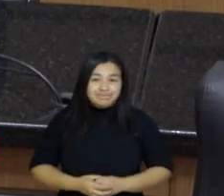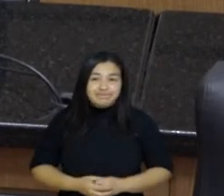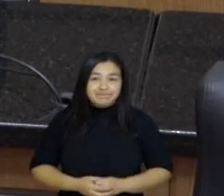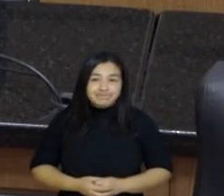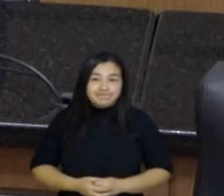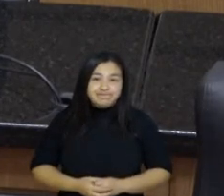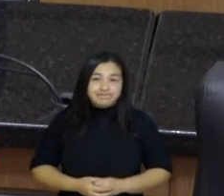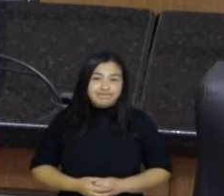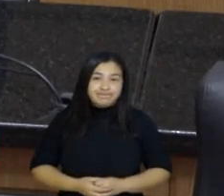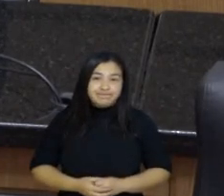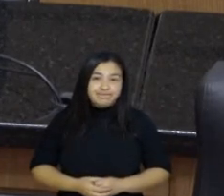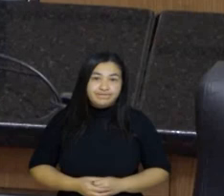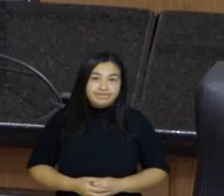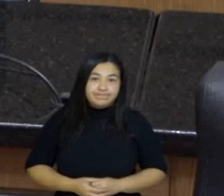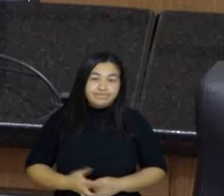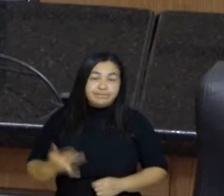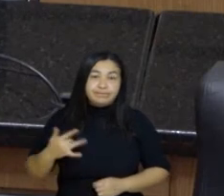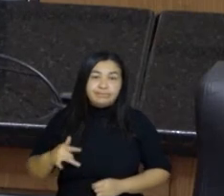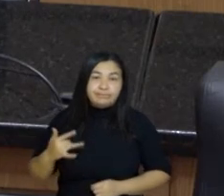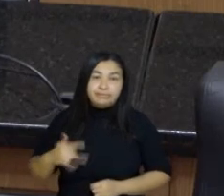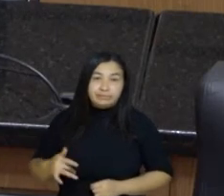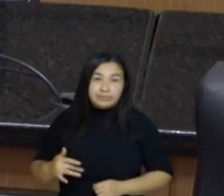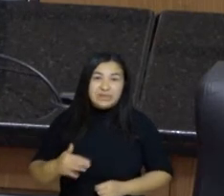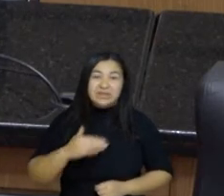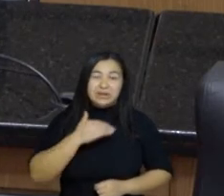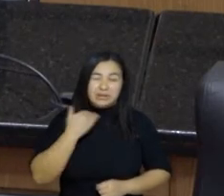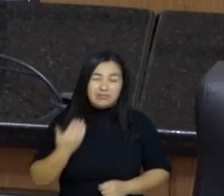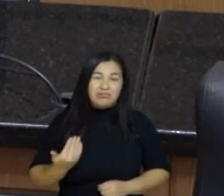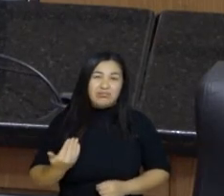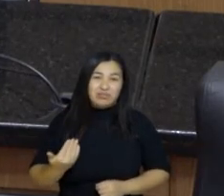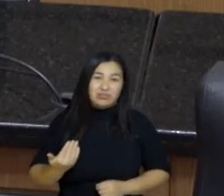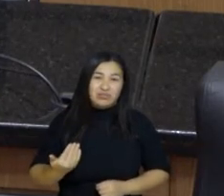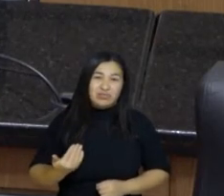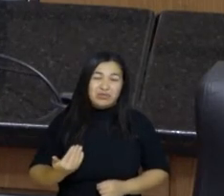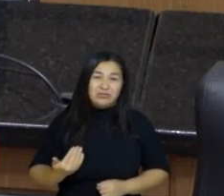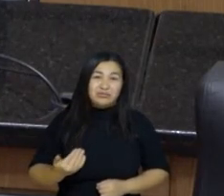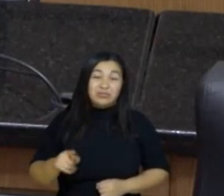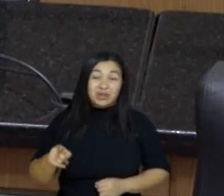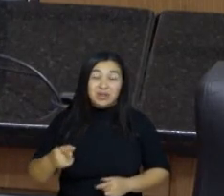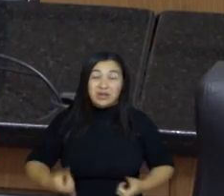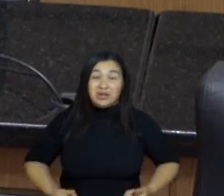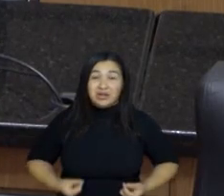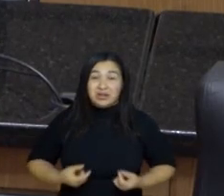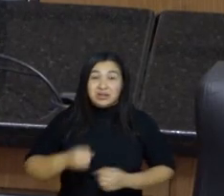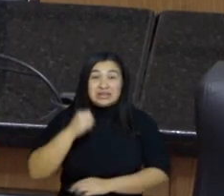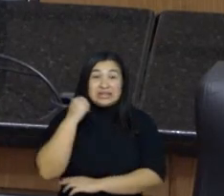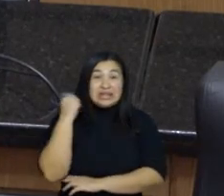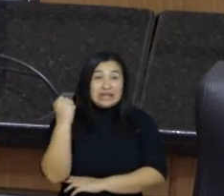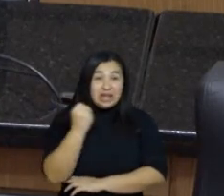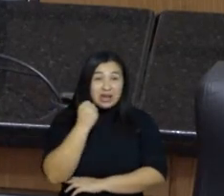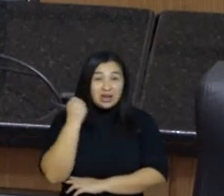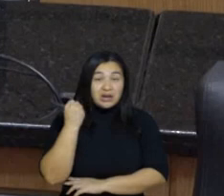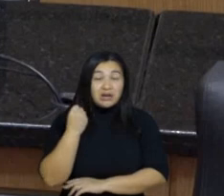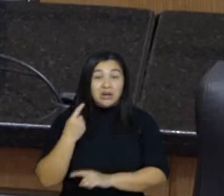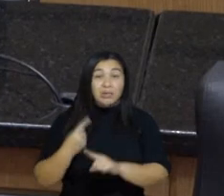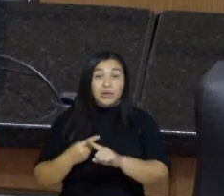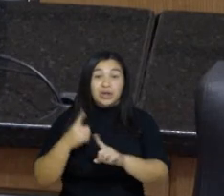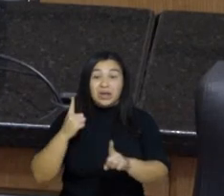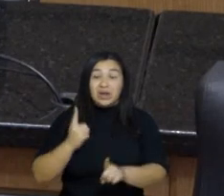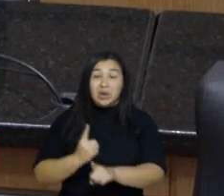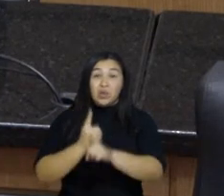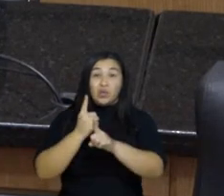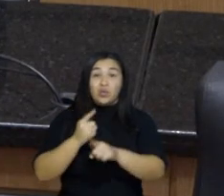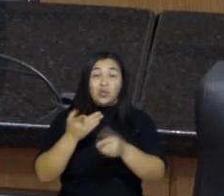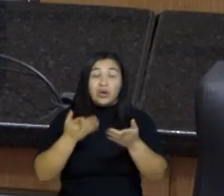foi mortal mesmo, efetivamente, a partir, naturalmente, da detecção, e não havia mais nada que pudesse